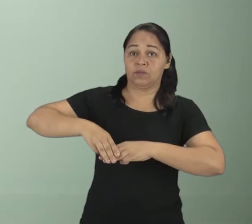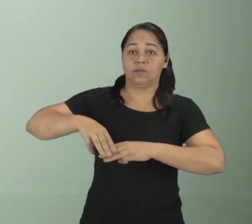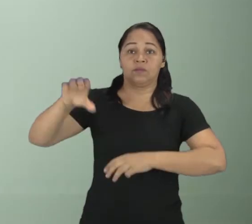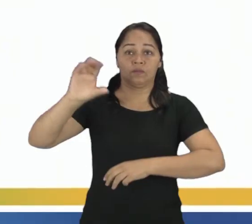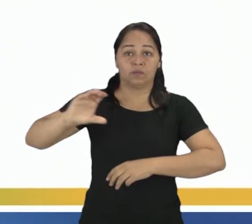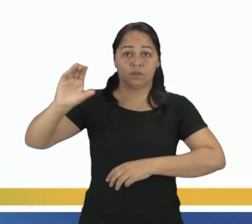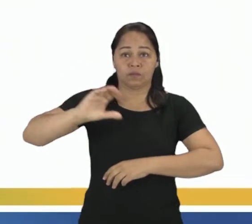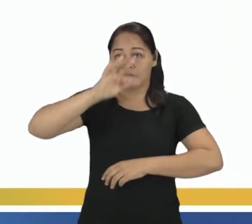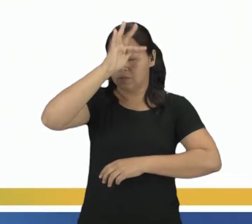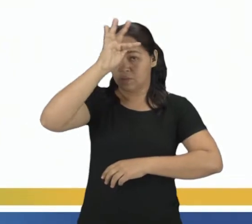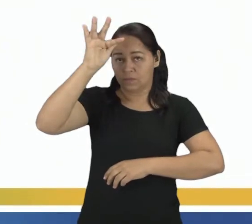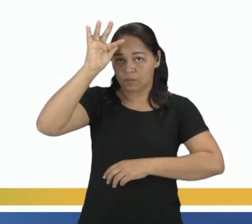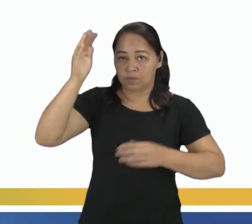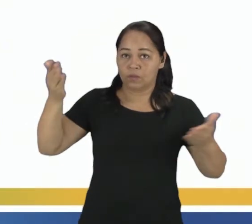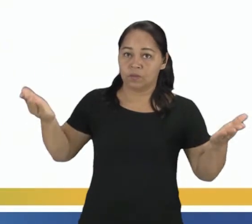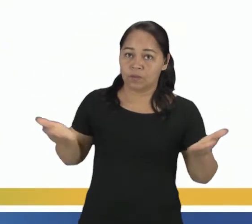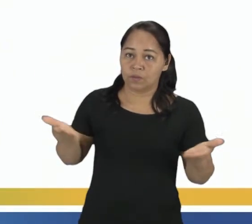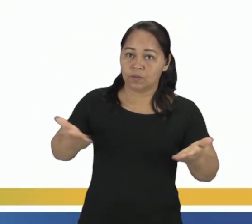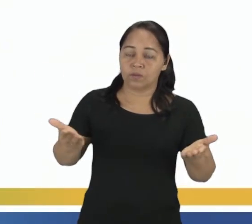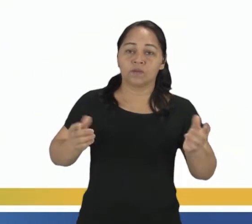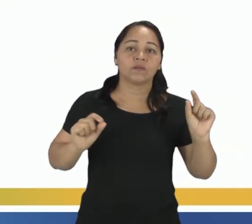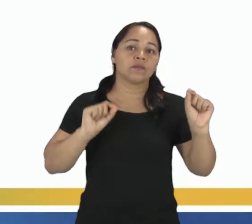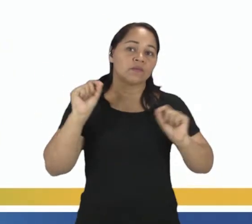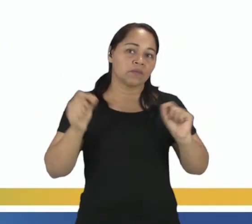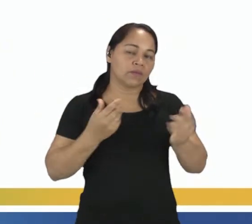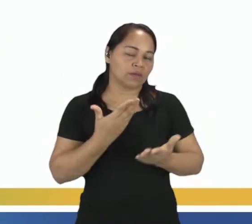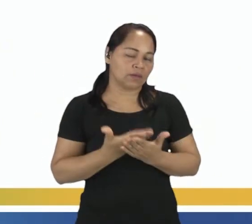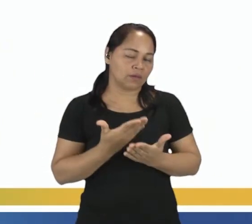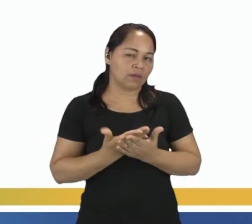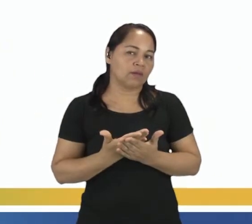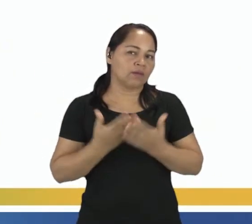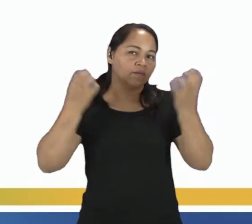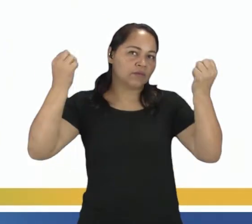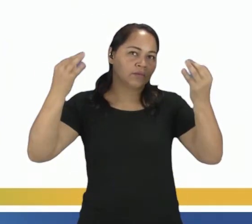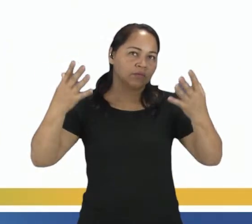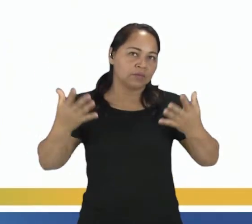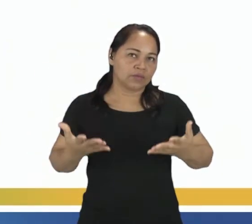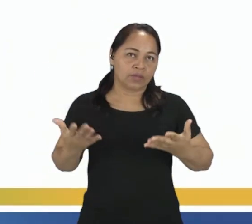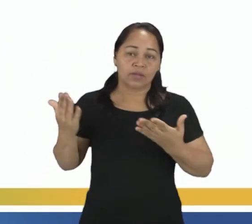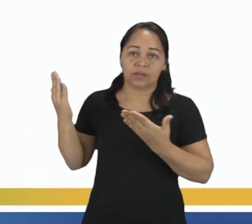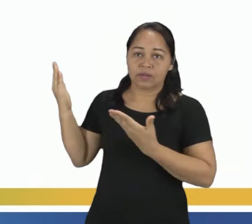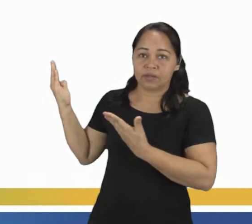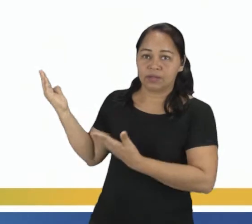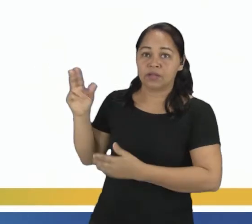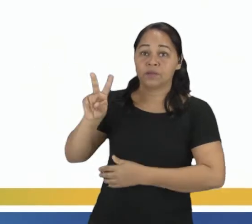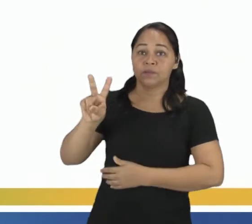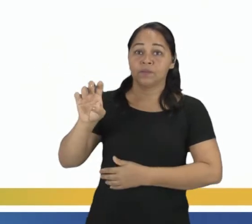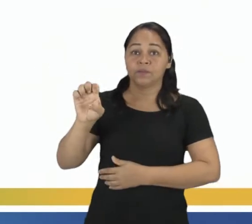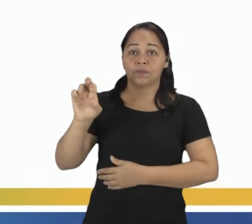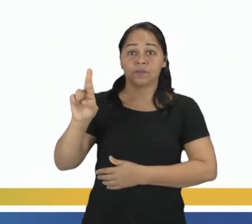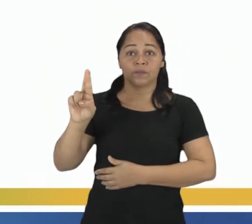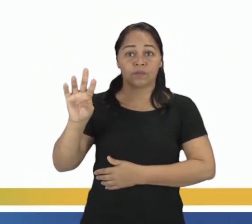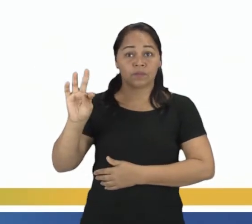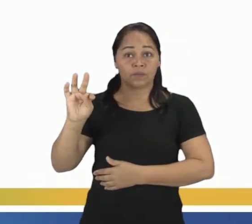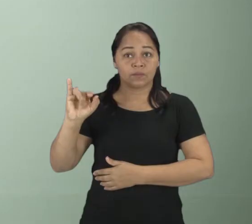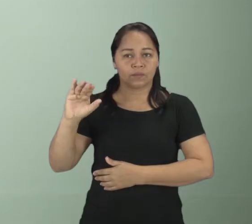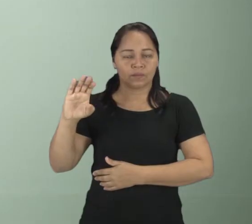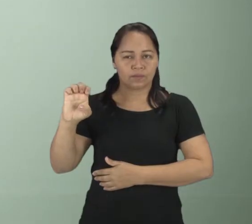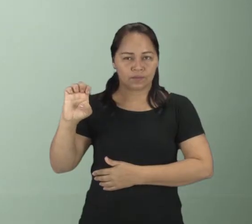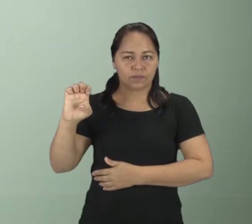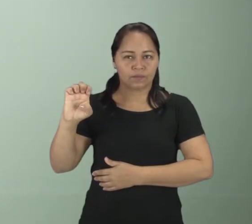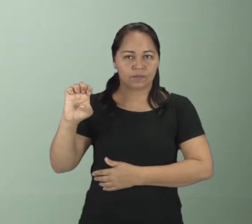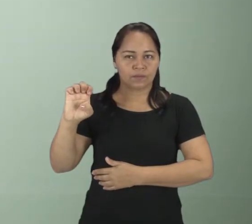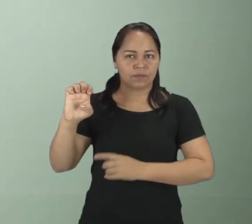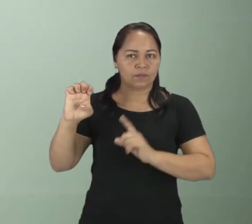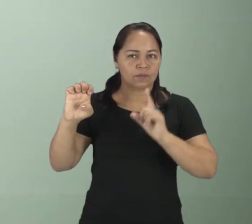nossa aula de hoje é sobre vértice da função de segundo grau, inclusive resolução de situações e problemas dessa mesma função,